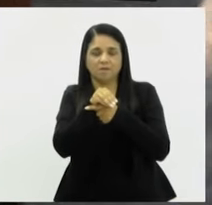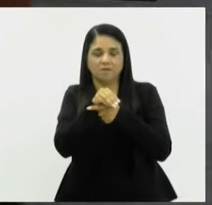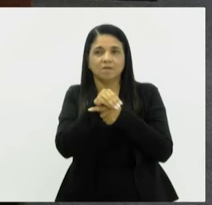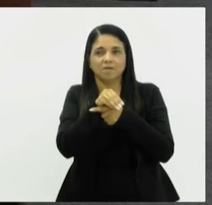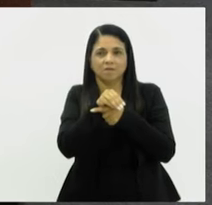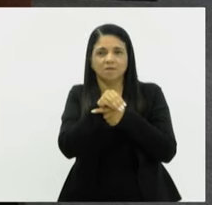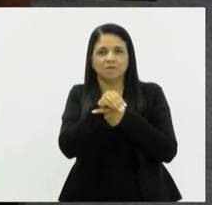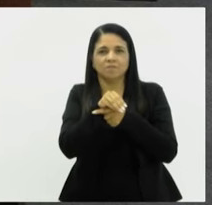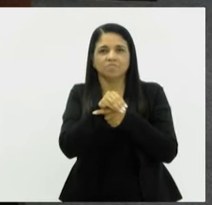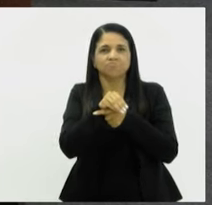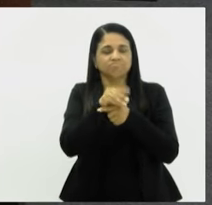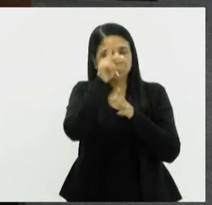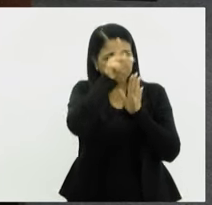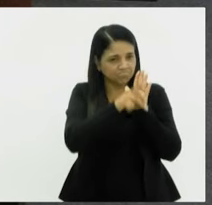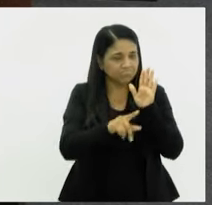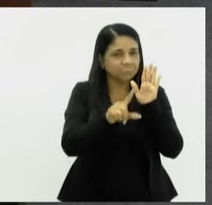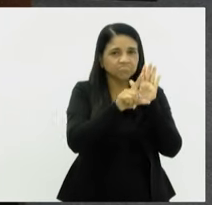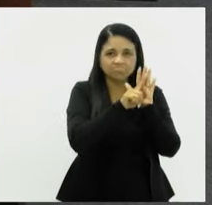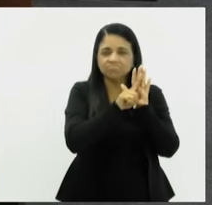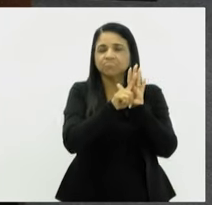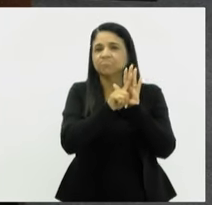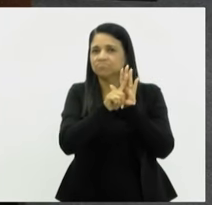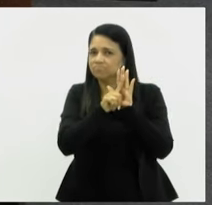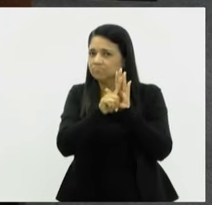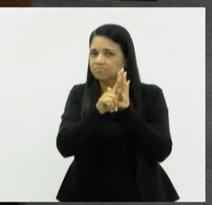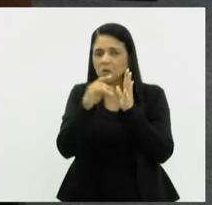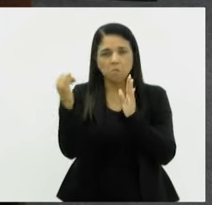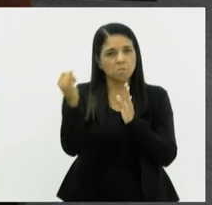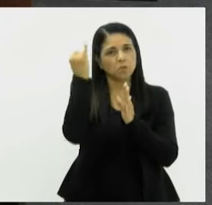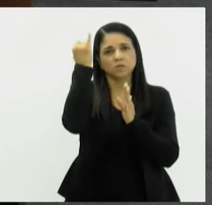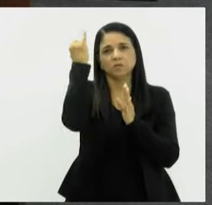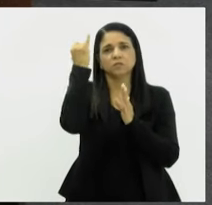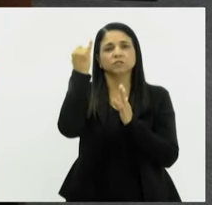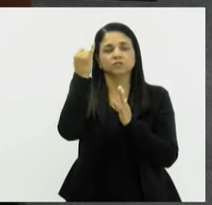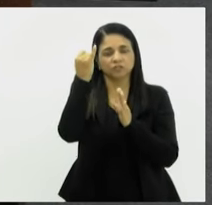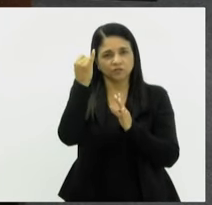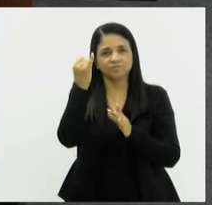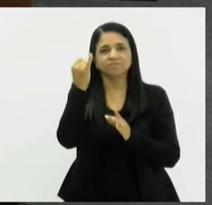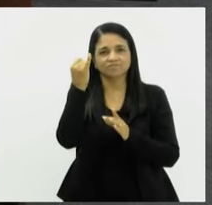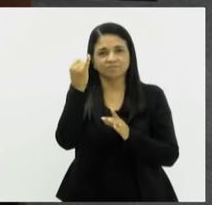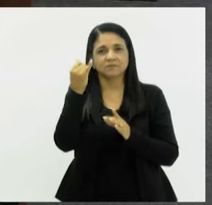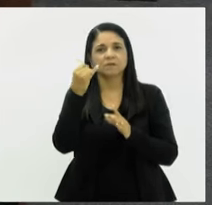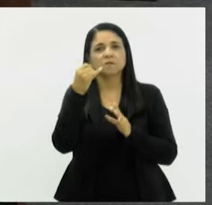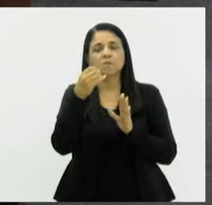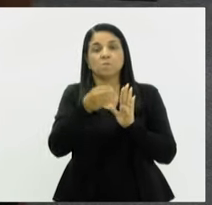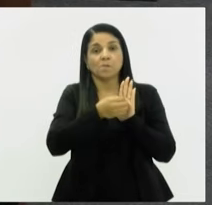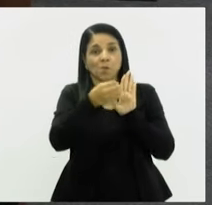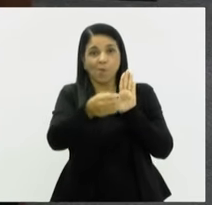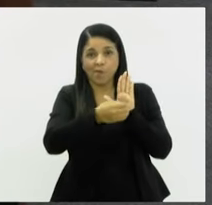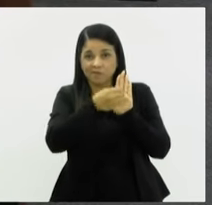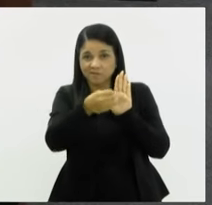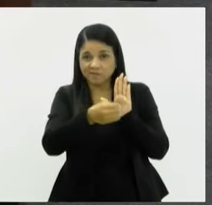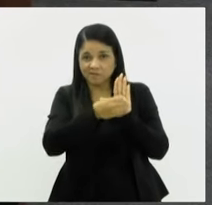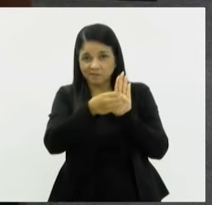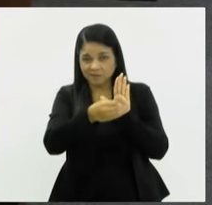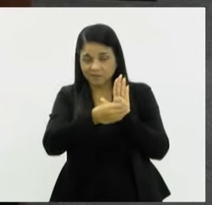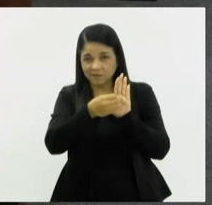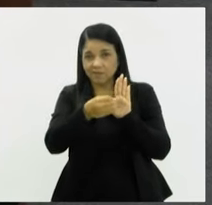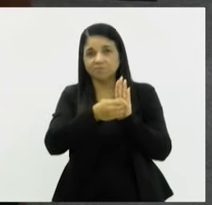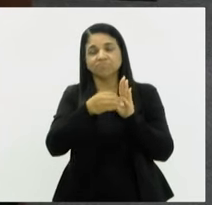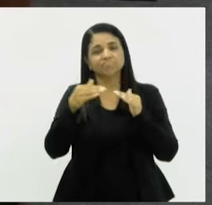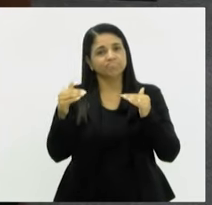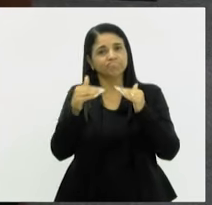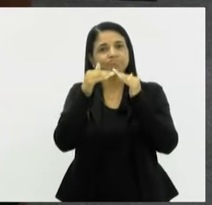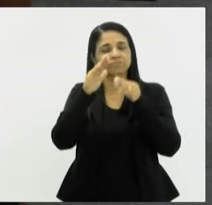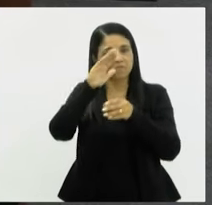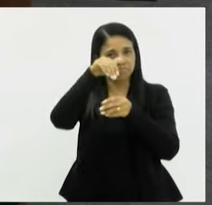Projeto bastante substancioso, oportuno, e o meu parecer não poderia deixar de ser